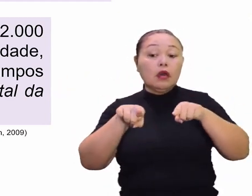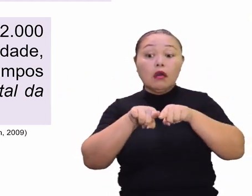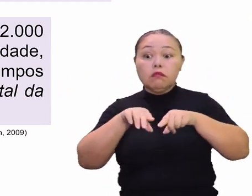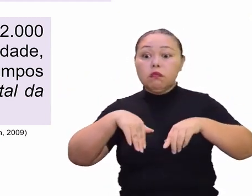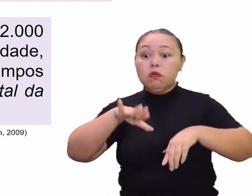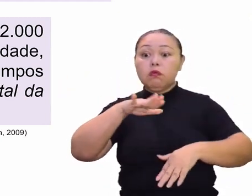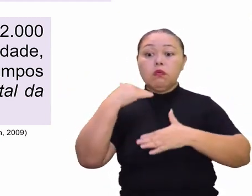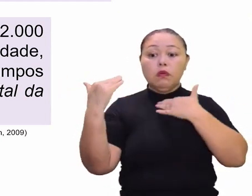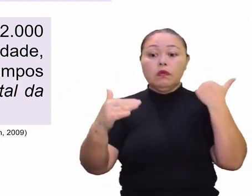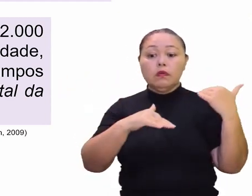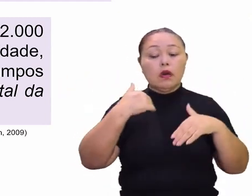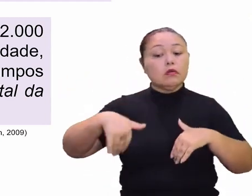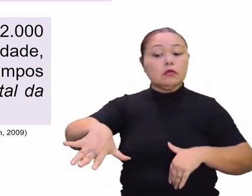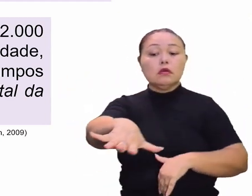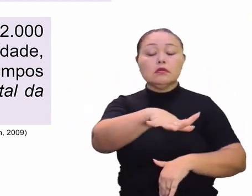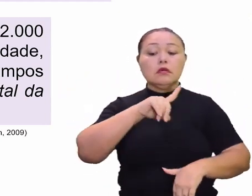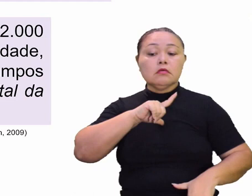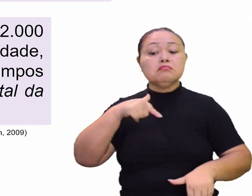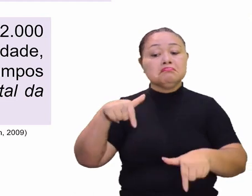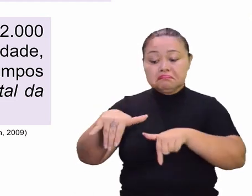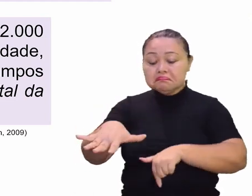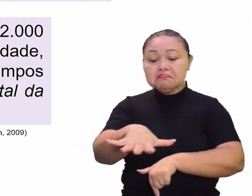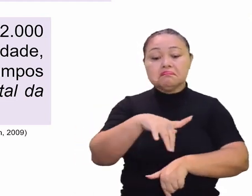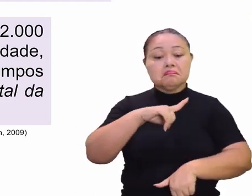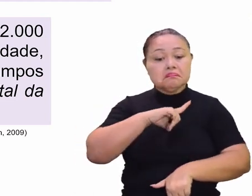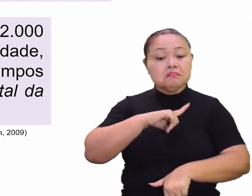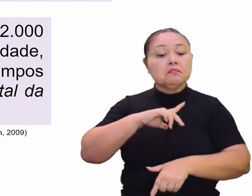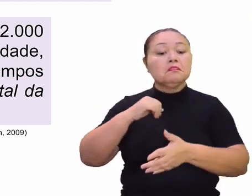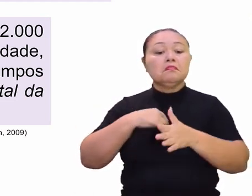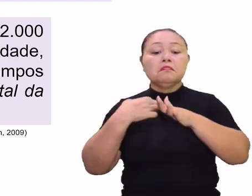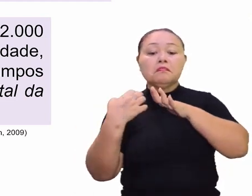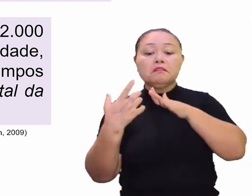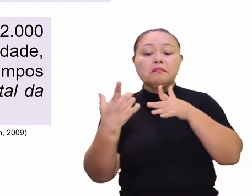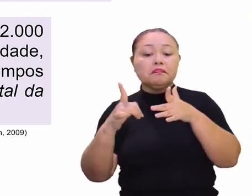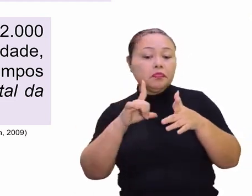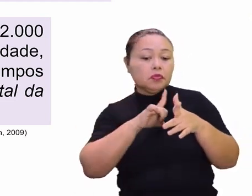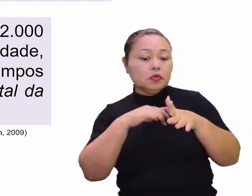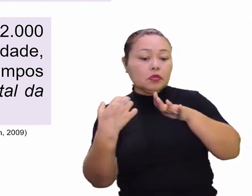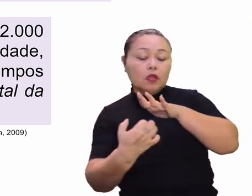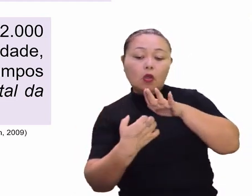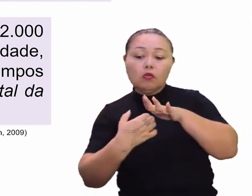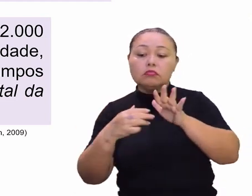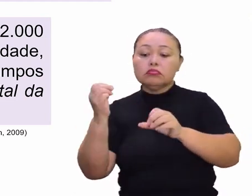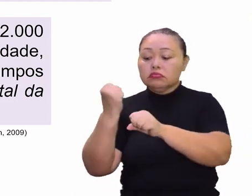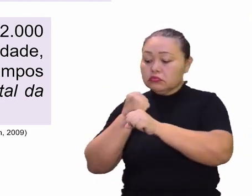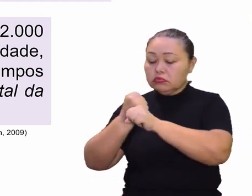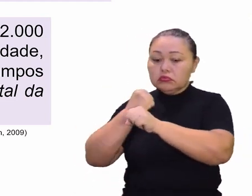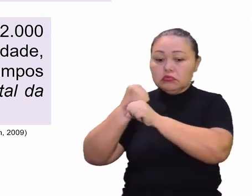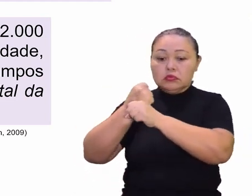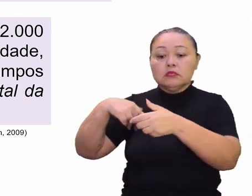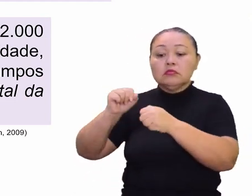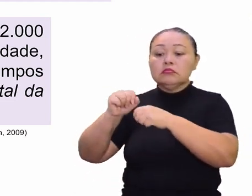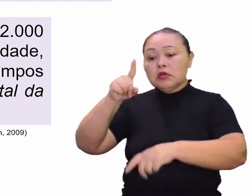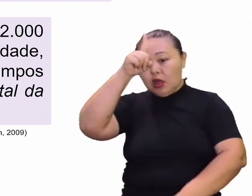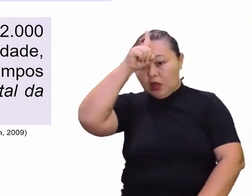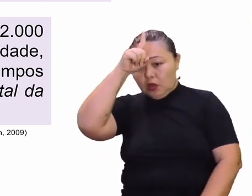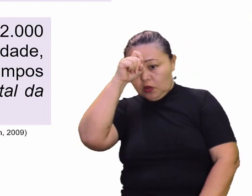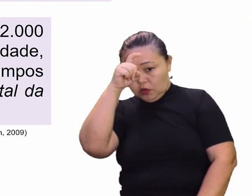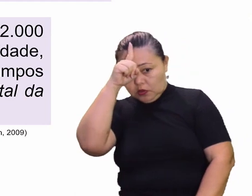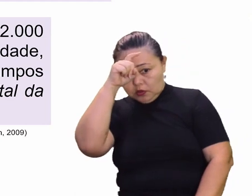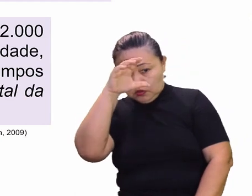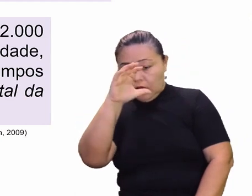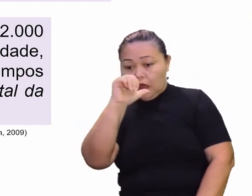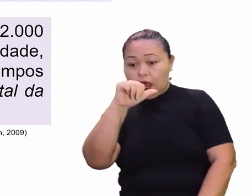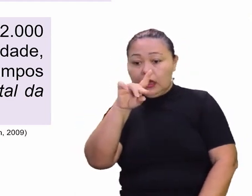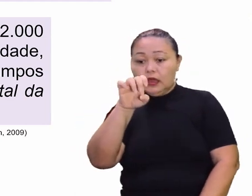elevada incidência de morte nos campos de trabalho, a firma construiu nesse período o Hospital da Candelária. Foi aí que, a